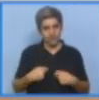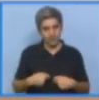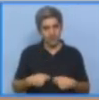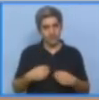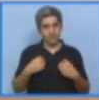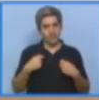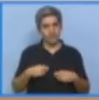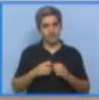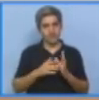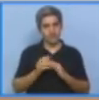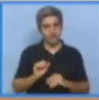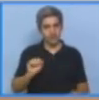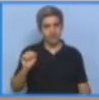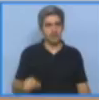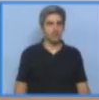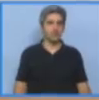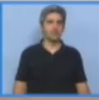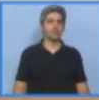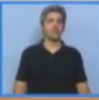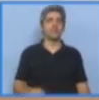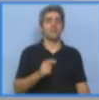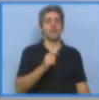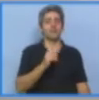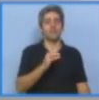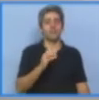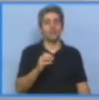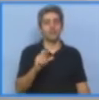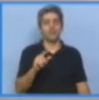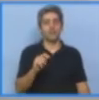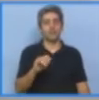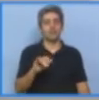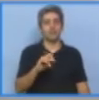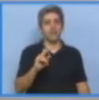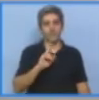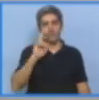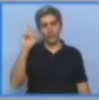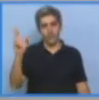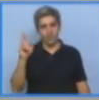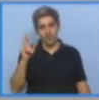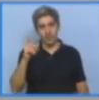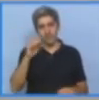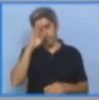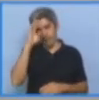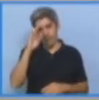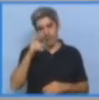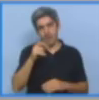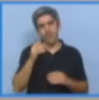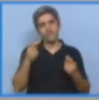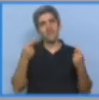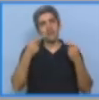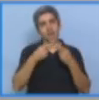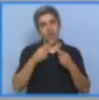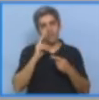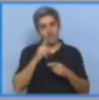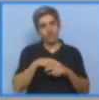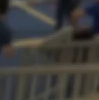a camisola de Cristo. Não é? A Eclésia esteve em Braga, acompanhámos a final da competição e mostramos os